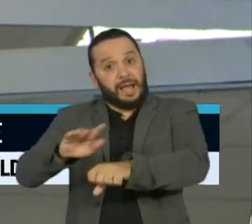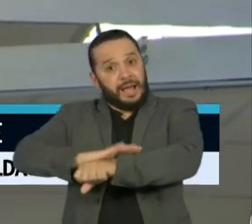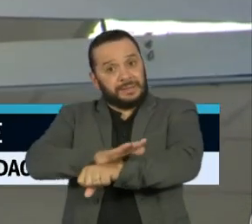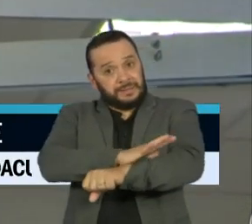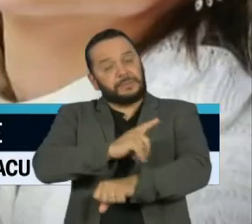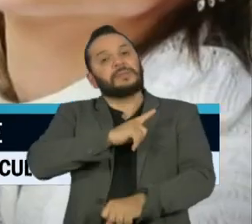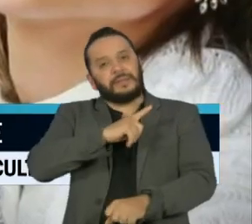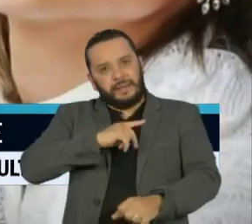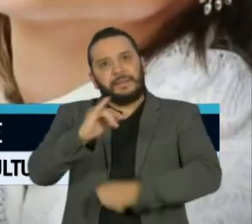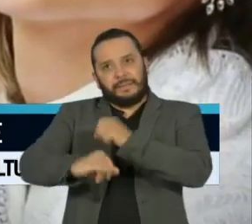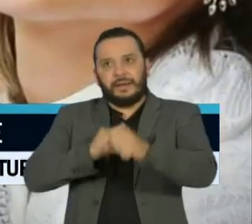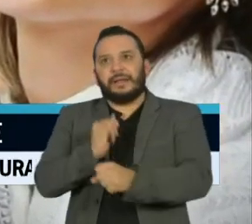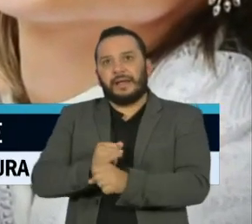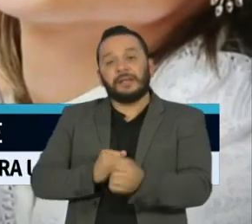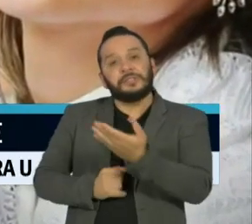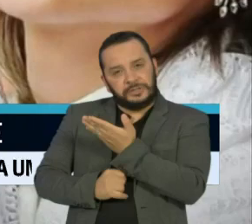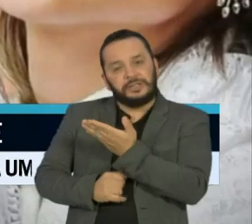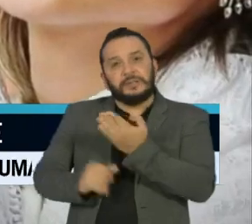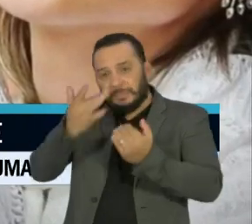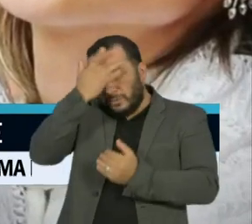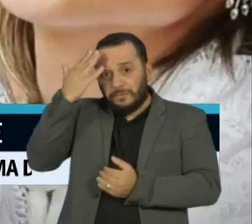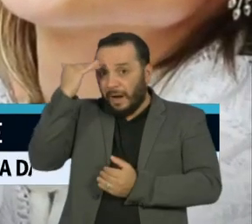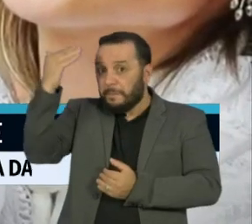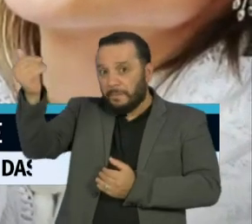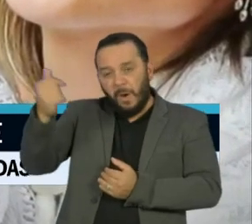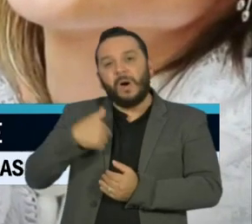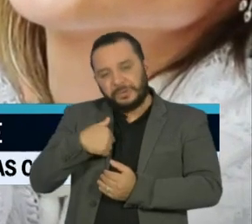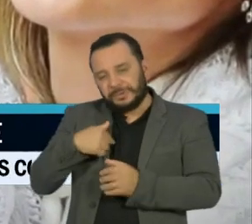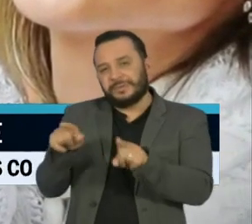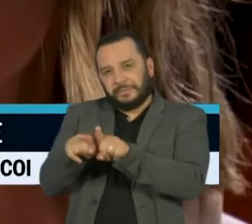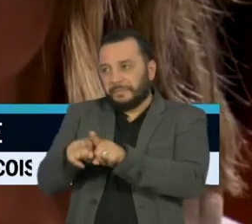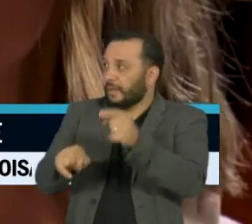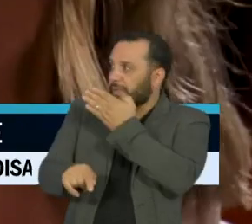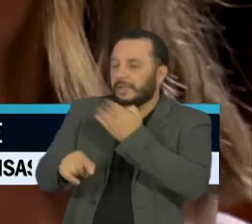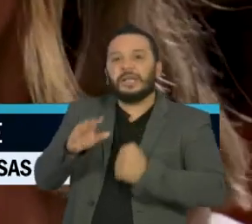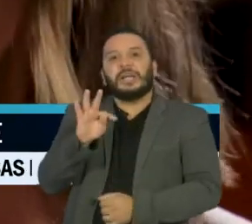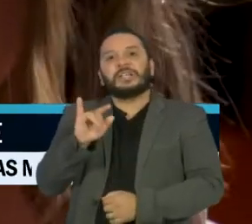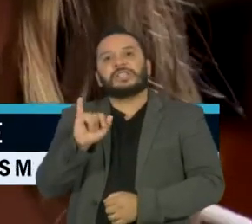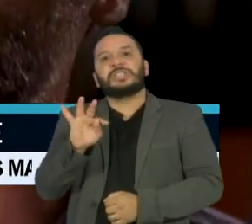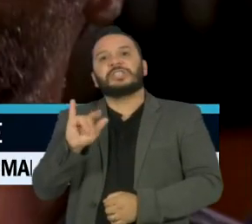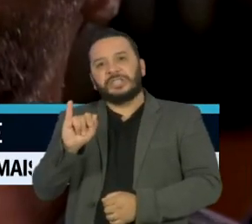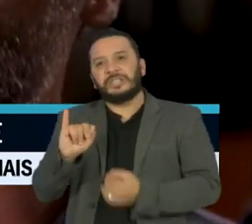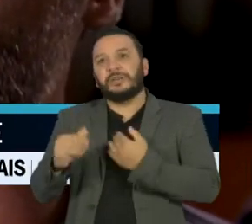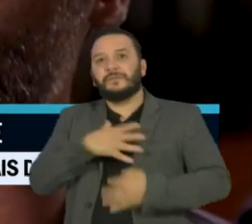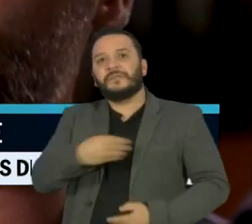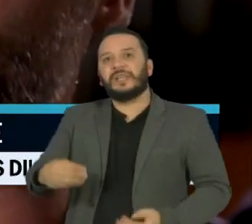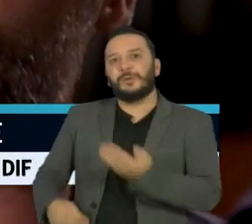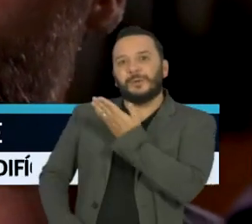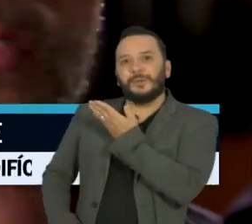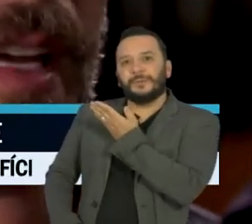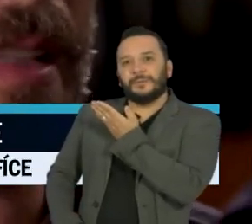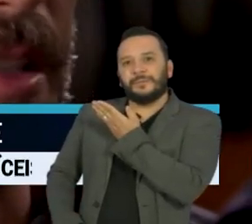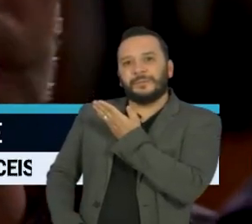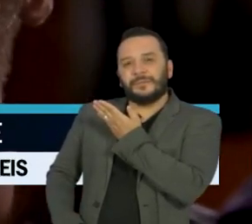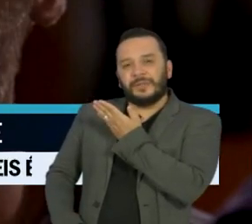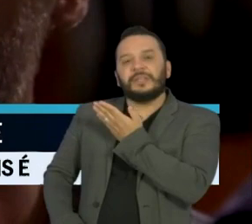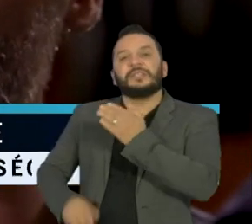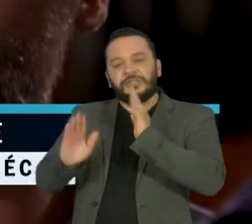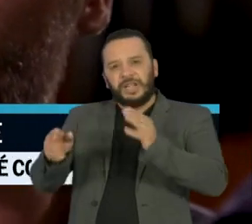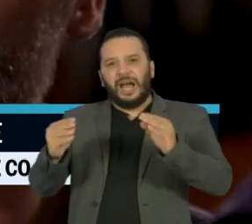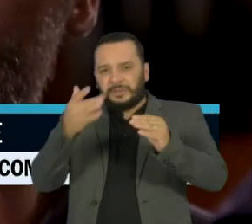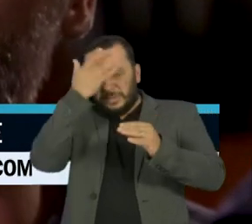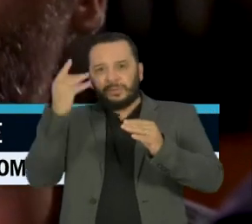internet e nem os famosos escapam. Titi, filha dos atores Giovanna Eubank e Bruno Galhaço, foi alvo de